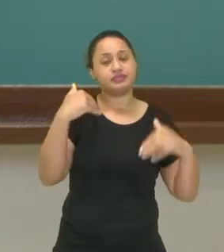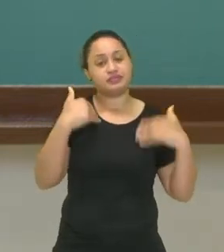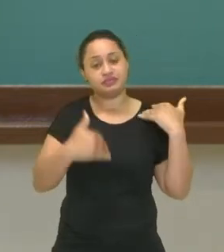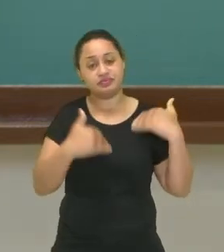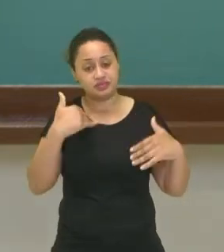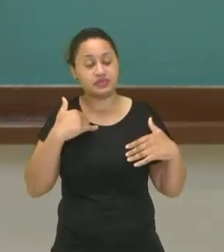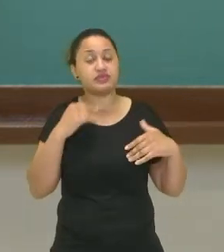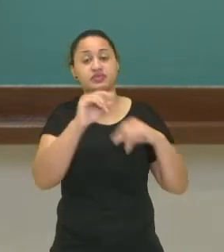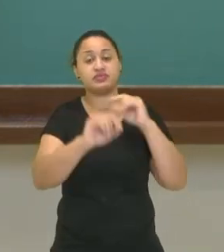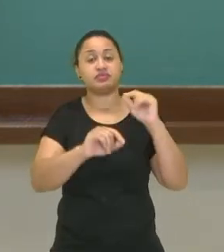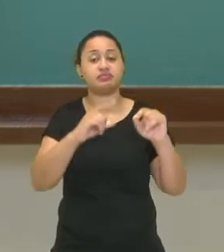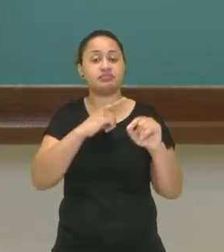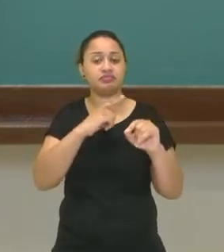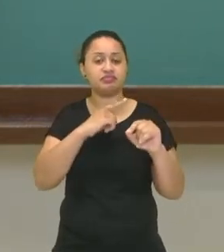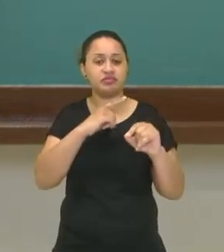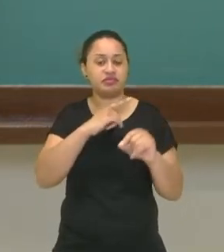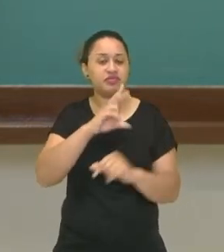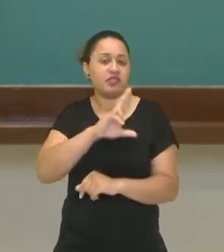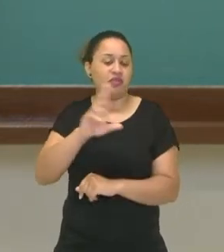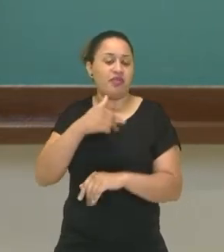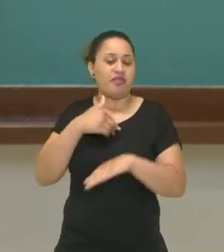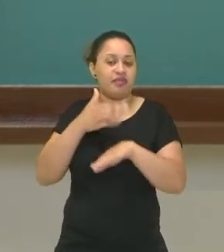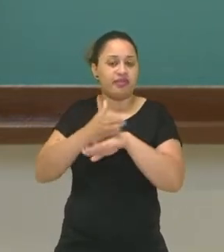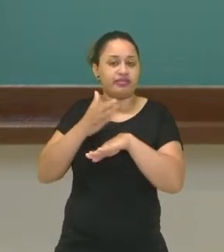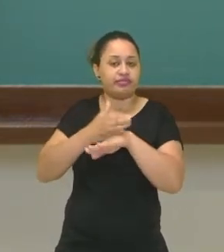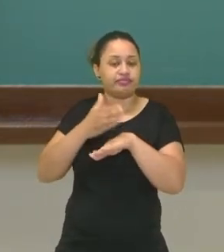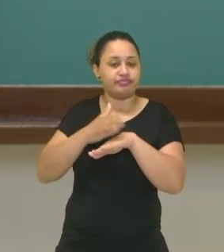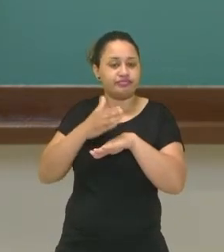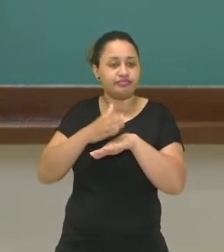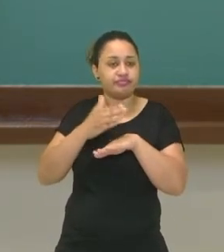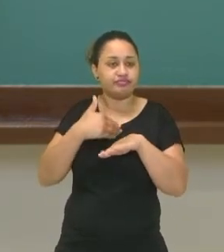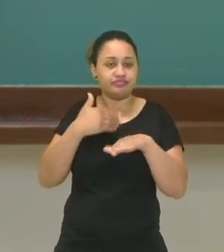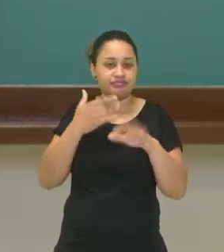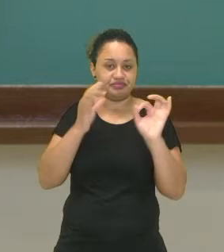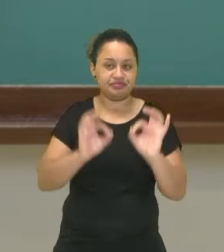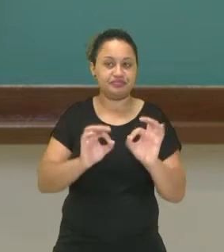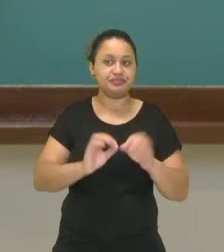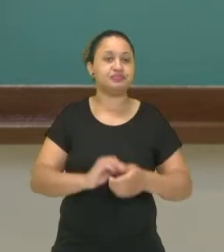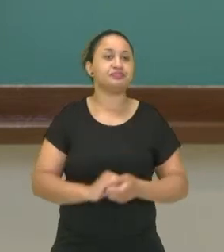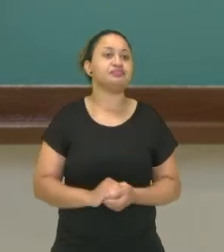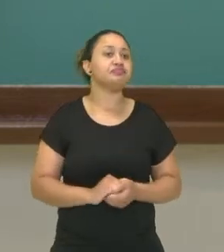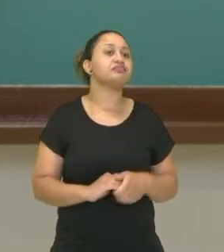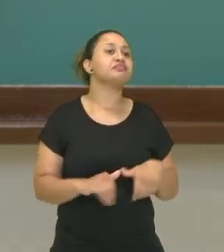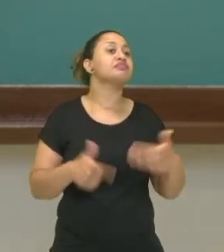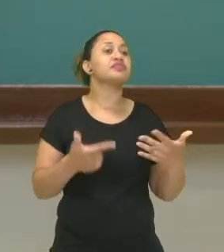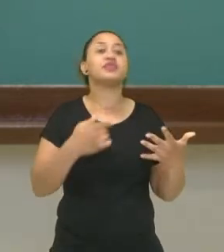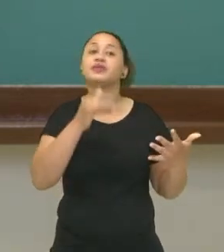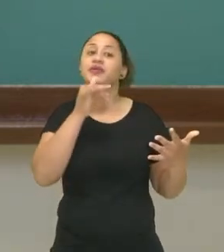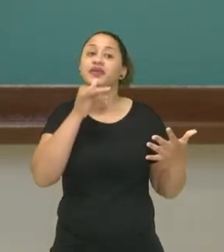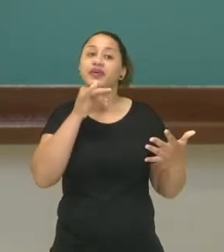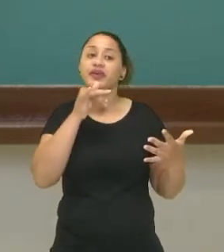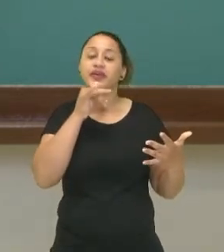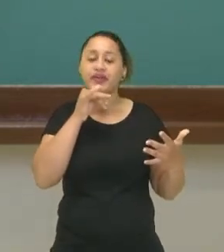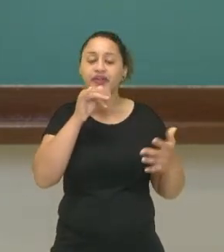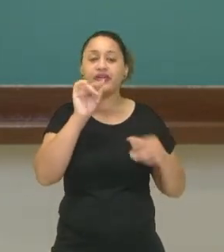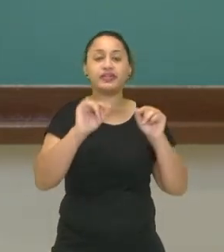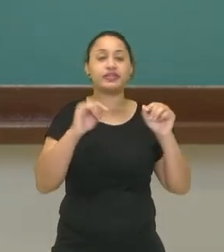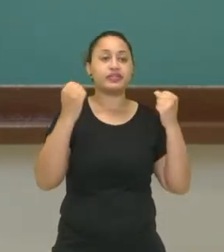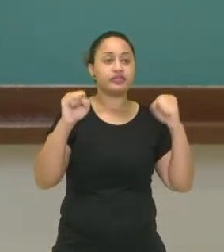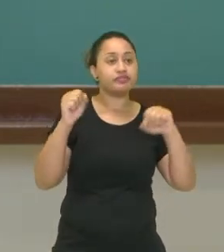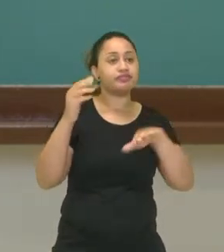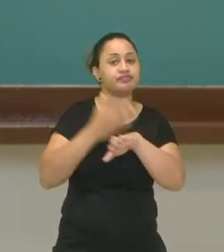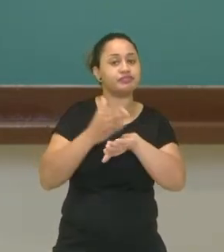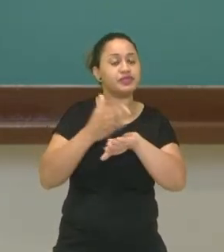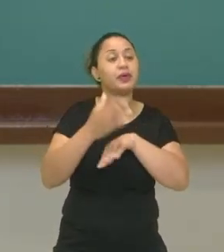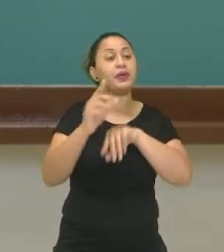que está ali com o nome de condicionamento, de ginástica de condicionamento. Vamos dar um exemplo aí de ginásticas de